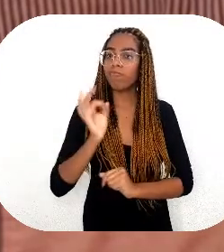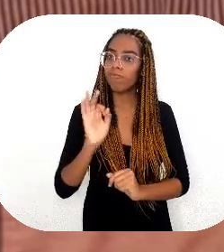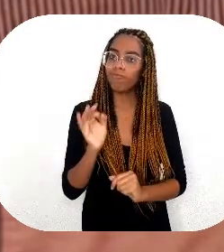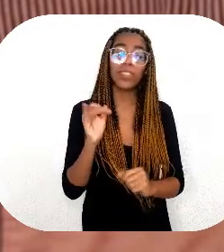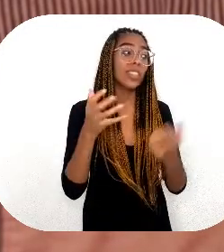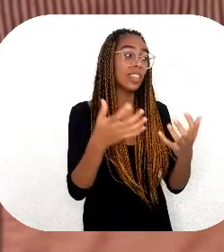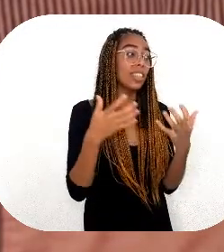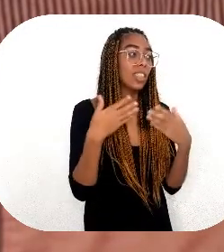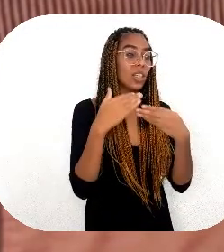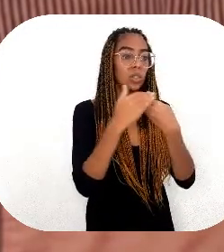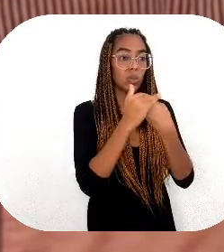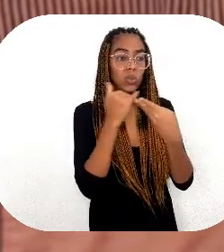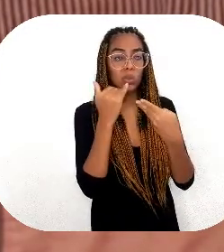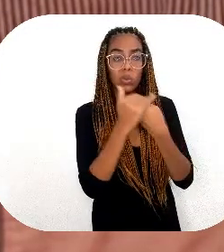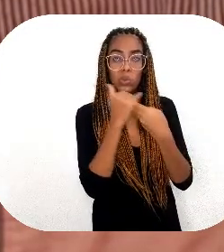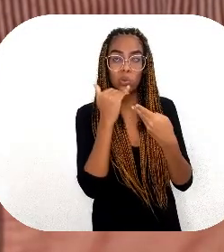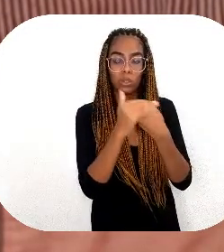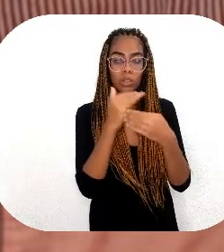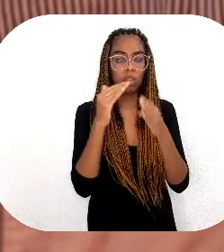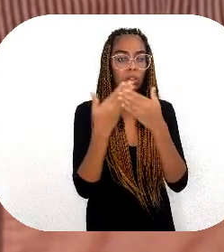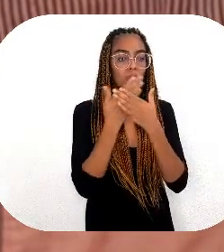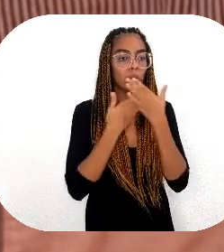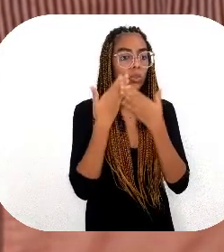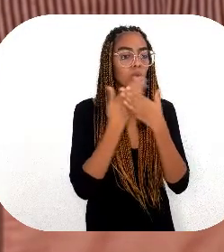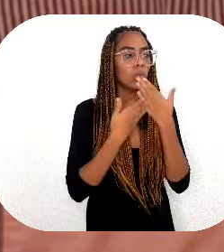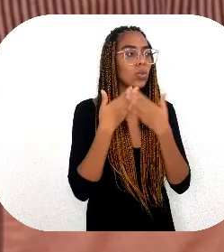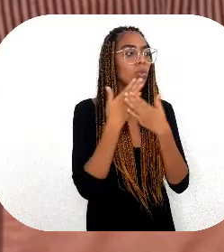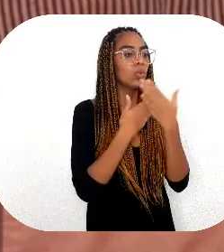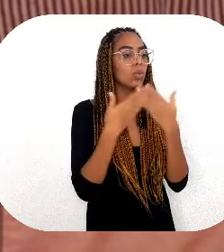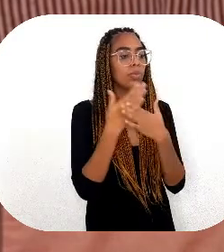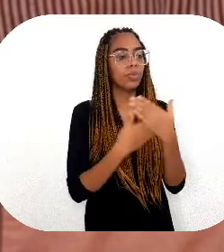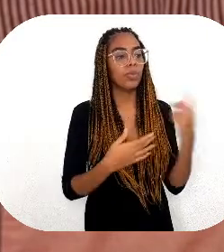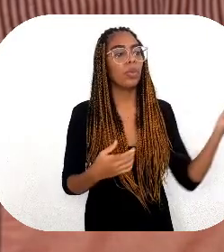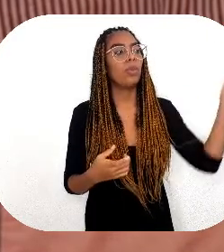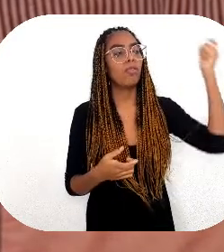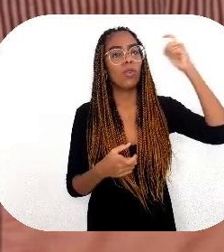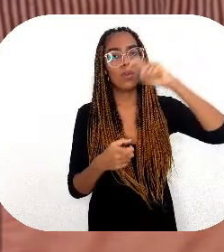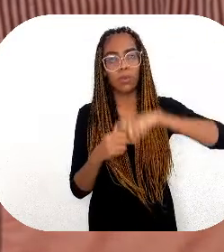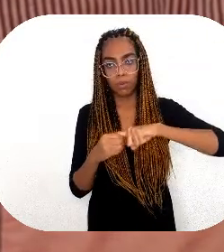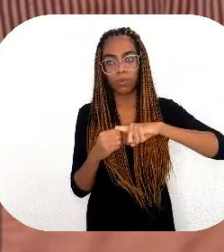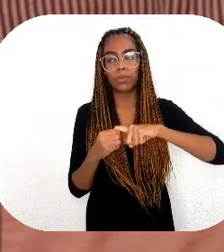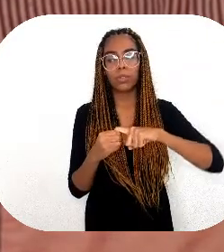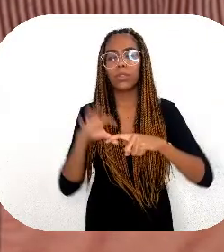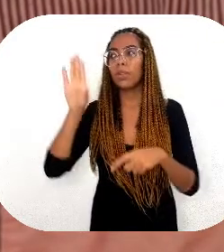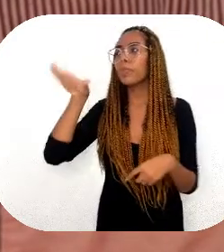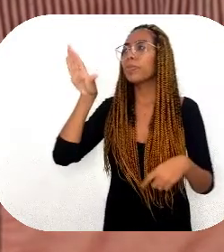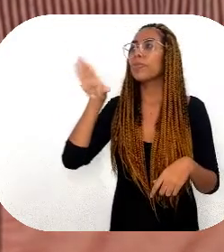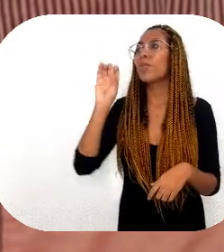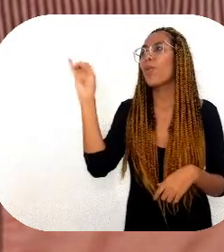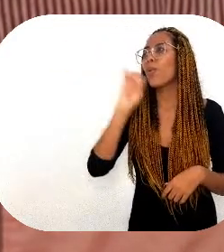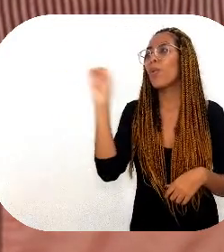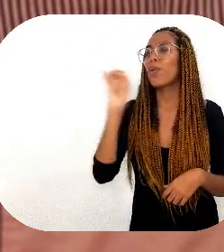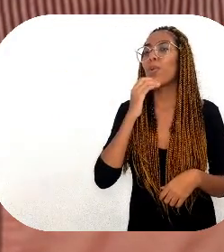O crocodilo tinha um plano: conquistar o macaquinho a cada dia. No dia seguinte, ele